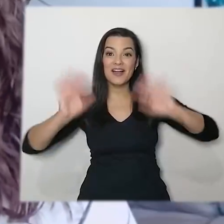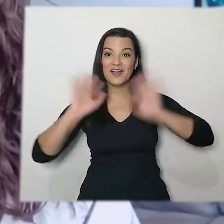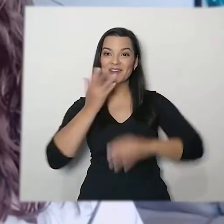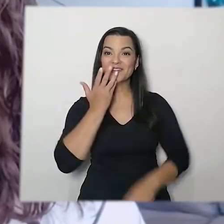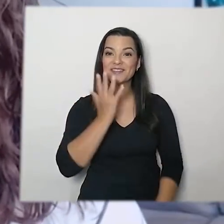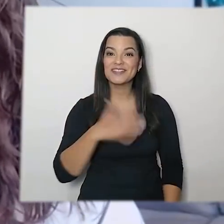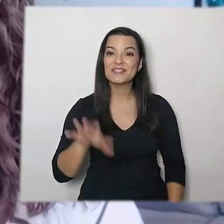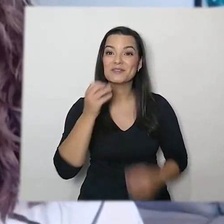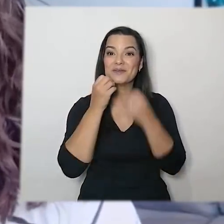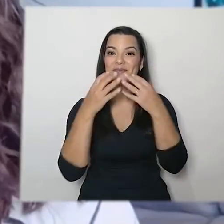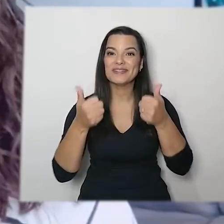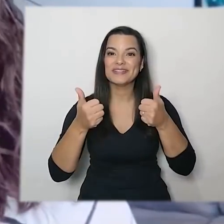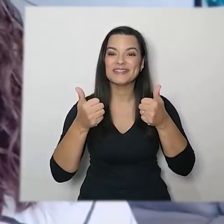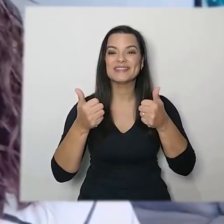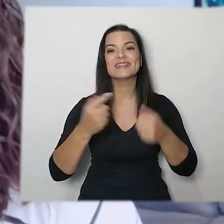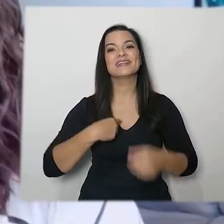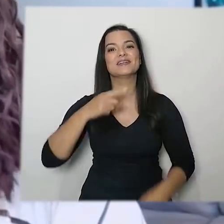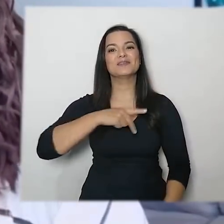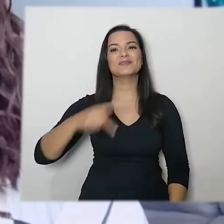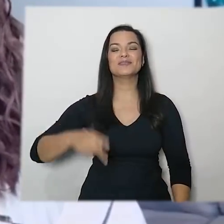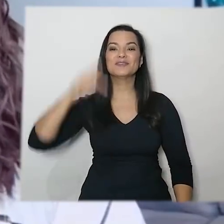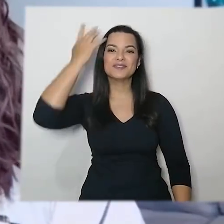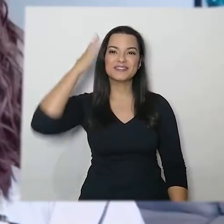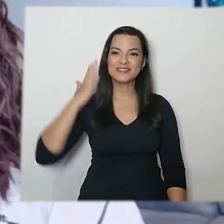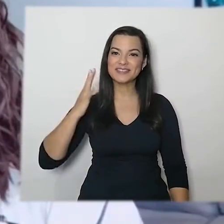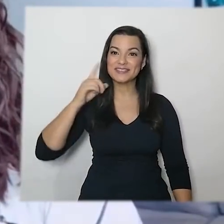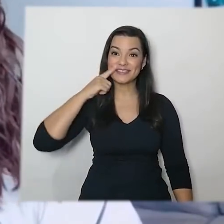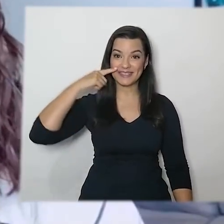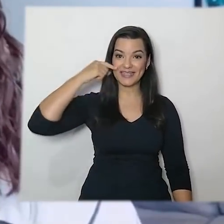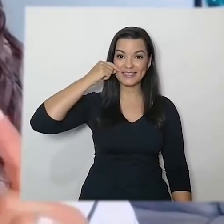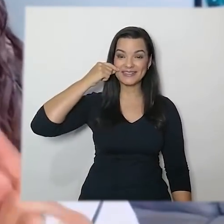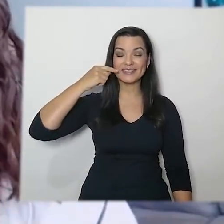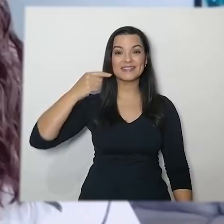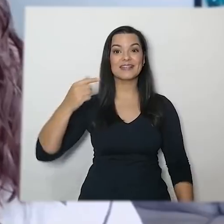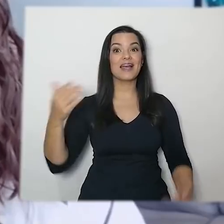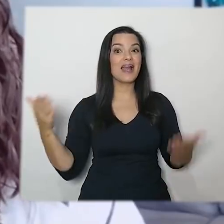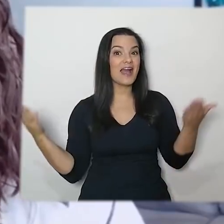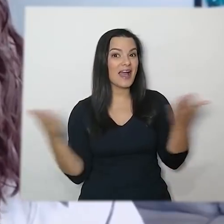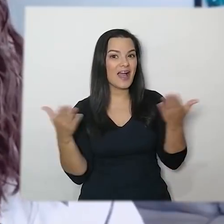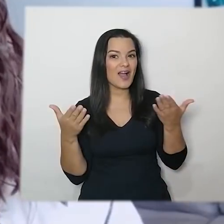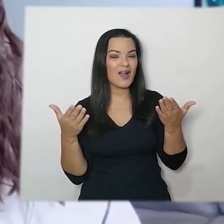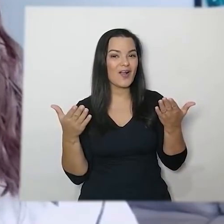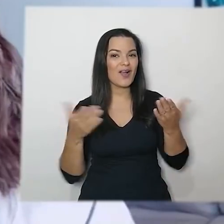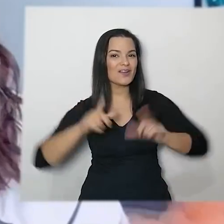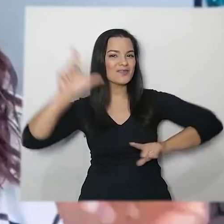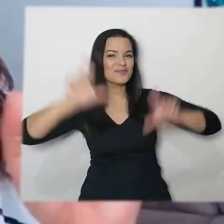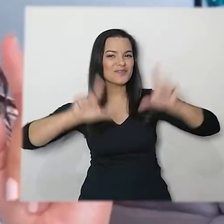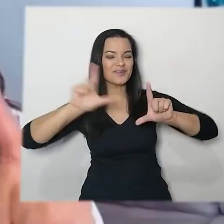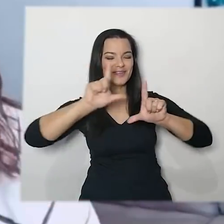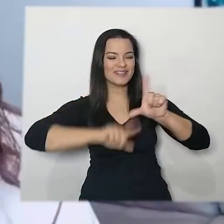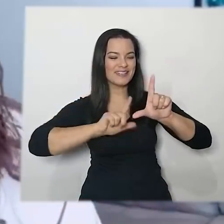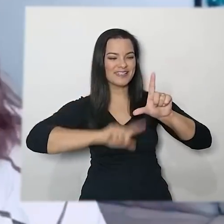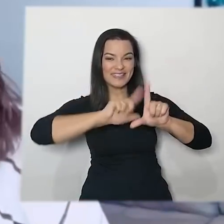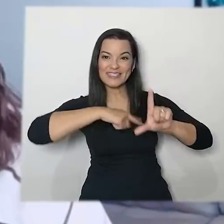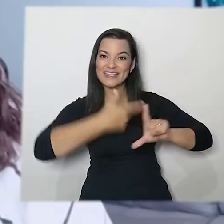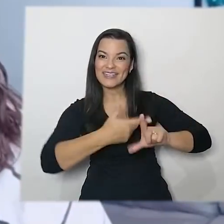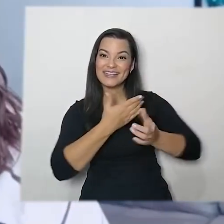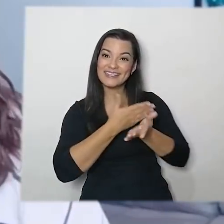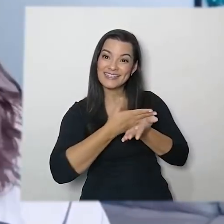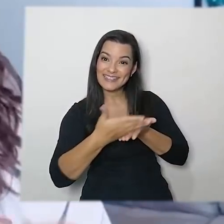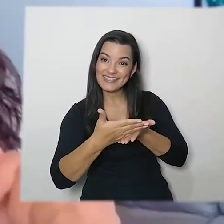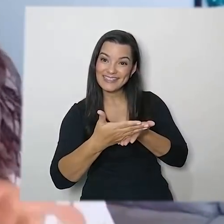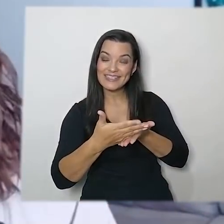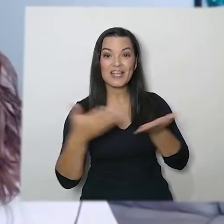Olá, crianças, tudo bem? Eu sou a professora Thalita e está começando o programa Além das